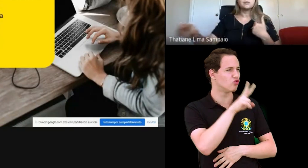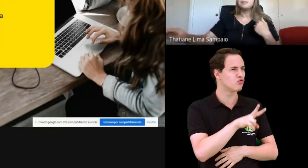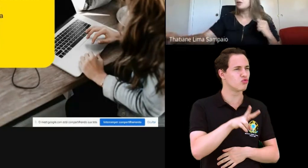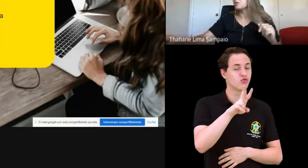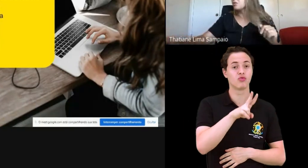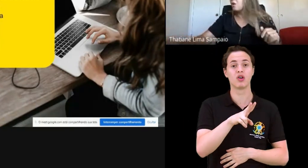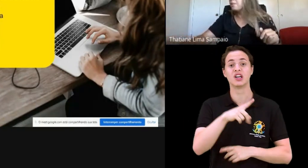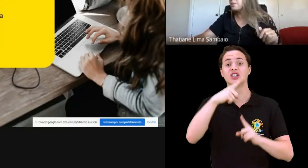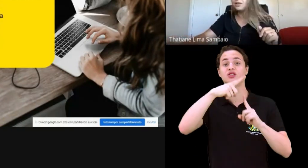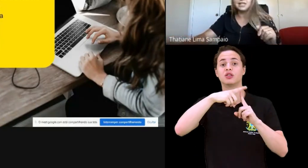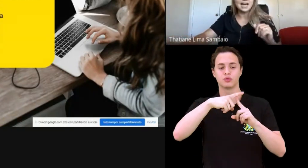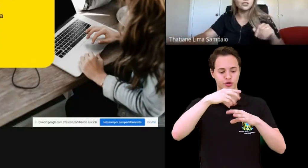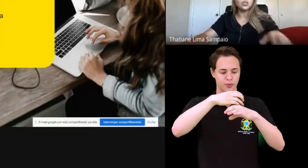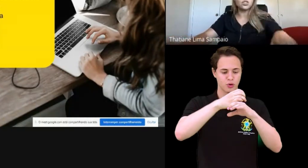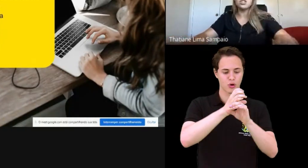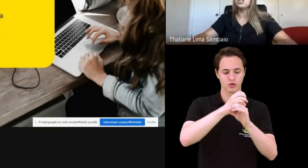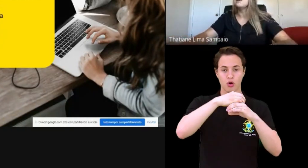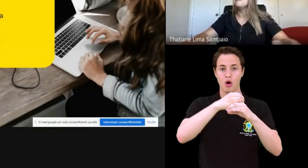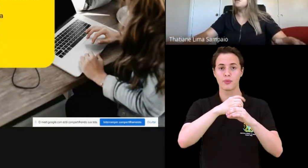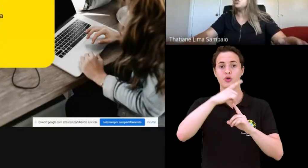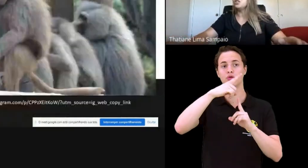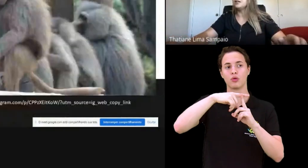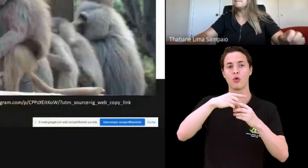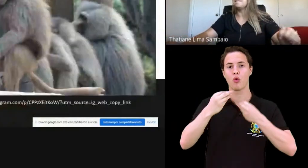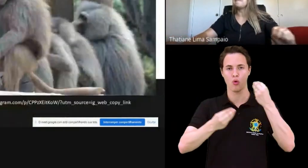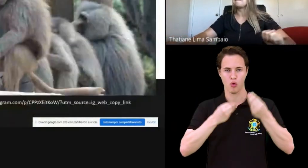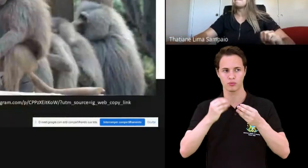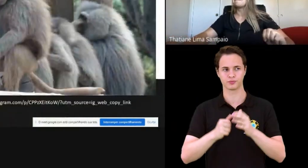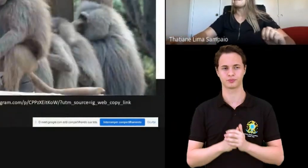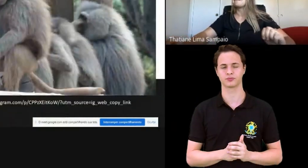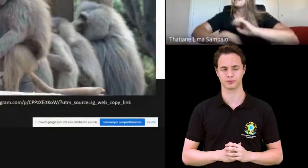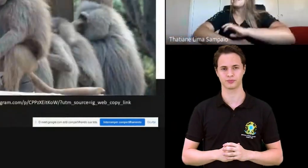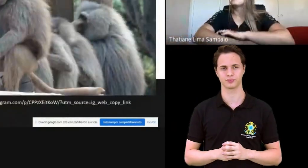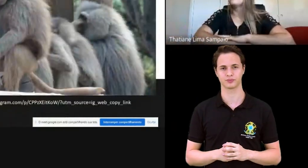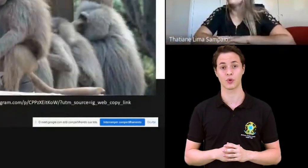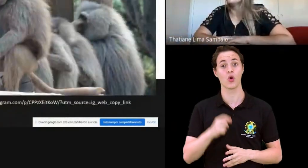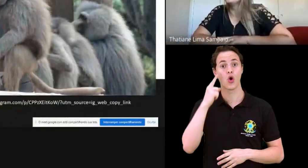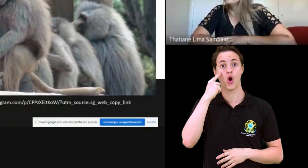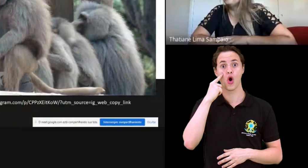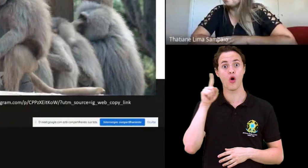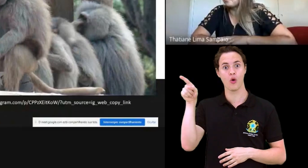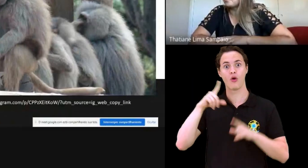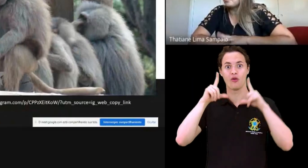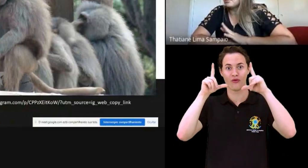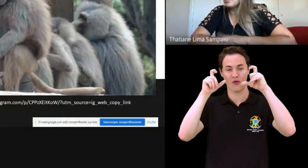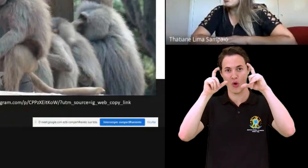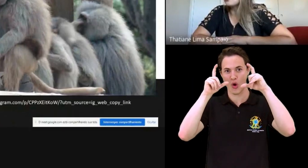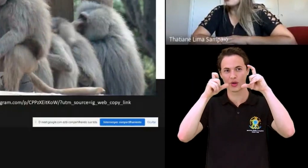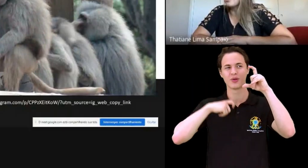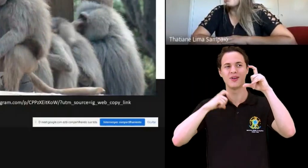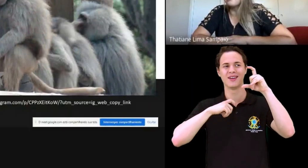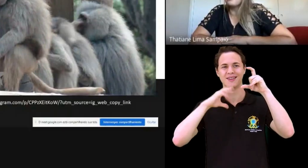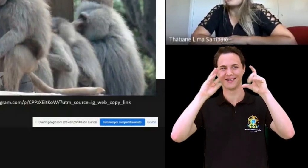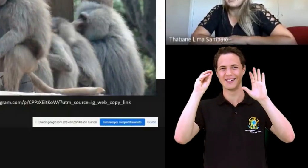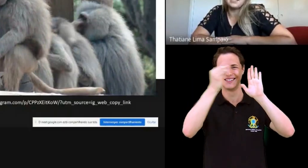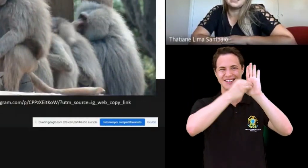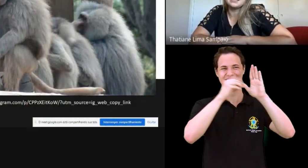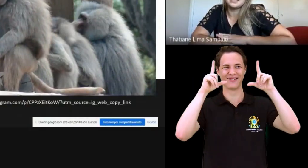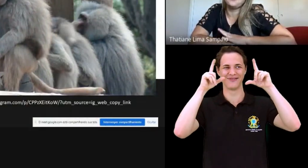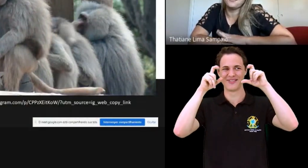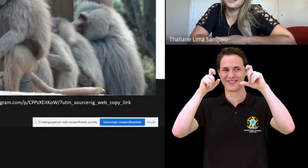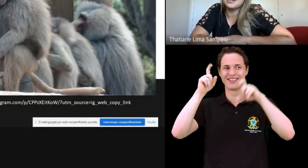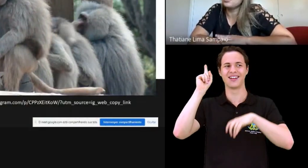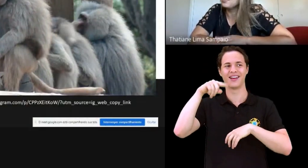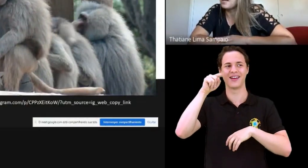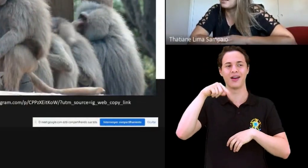microscópios e unidades de medida. Essa foto que eu coloquei lá para vocês